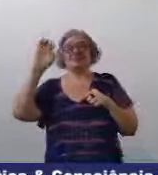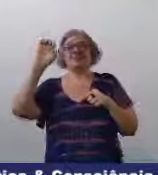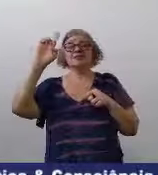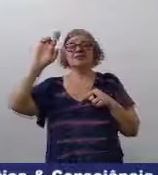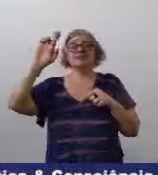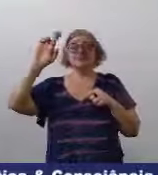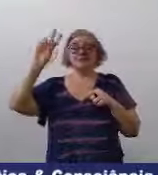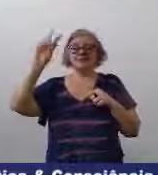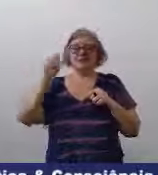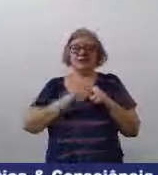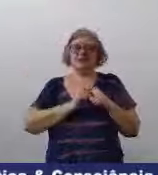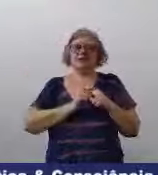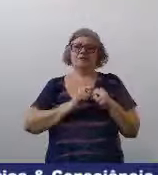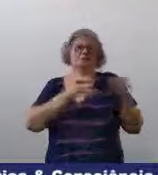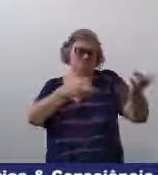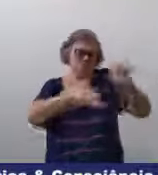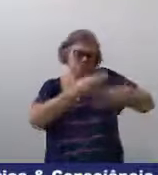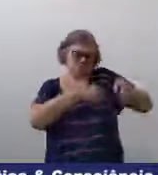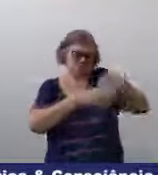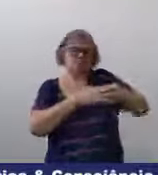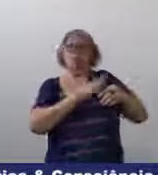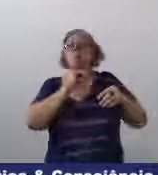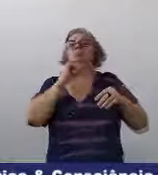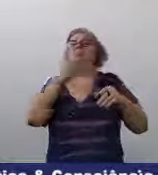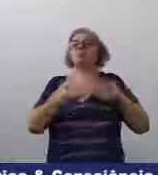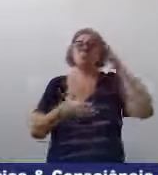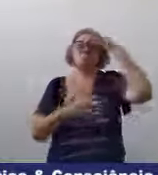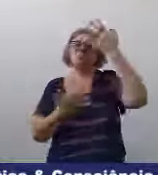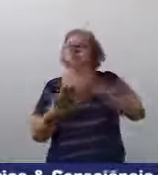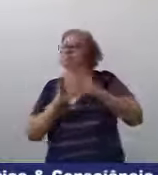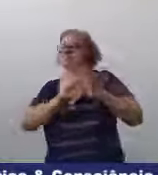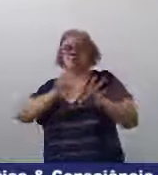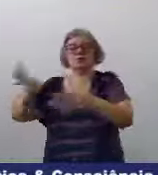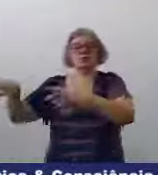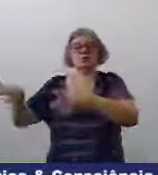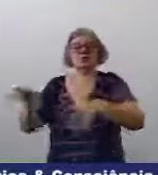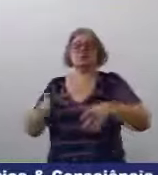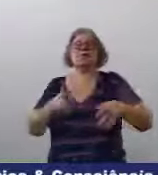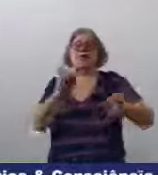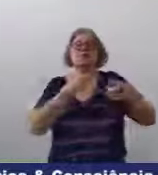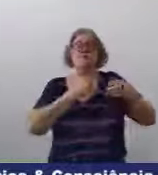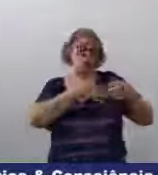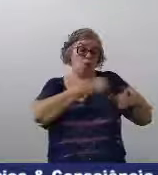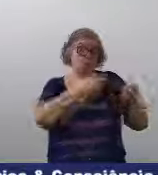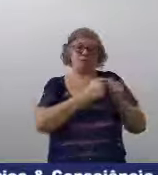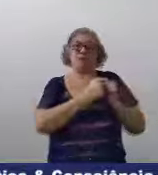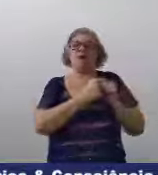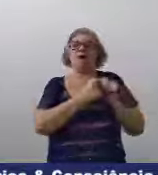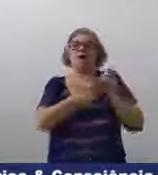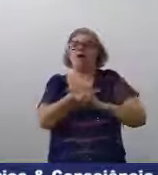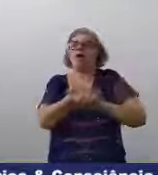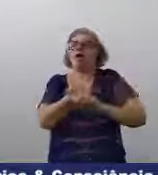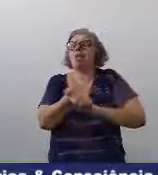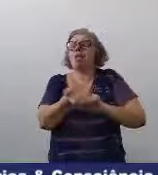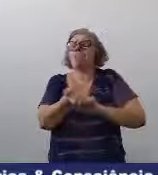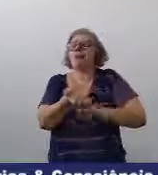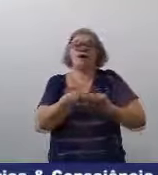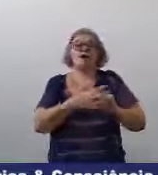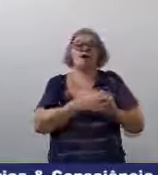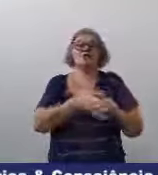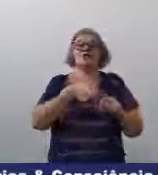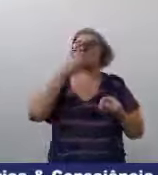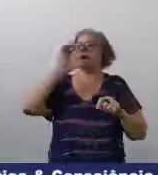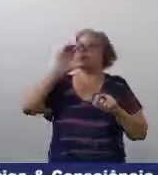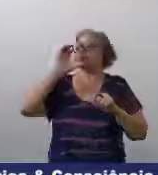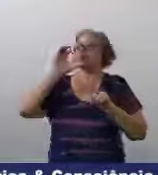acreditava na existência da raiva em relação aos seus vírus. Pegou um copo de água contaminado e tomou, dizendo que